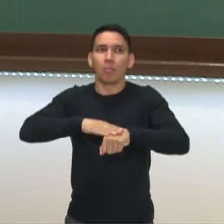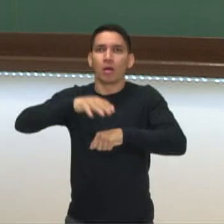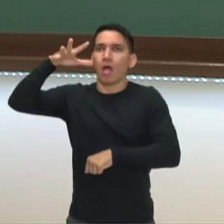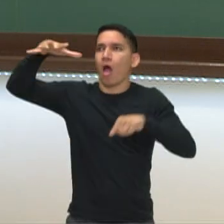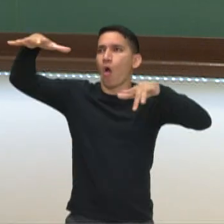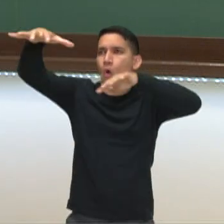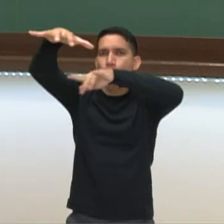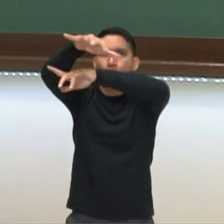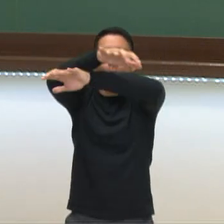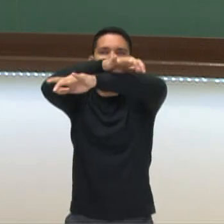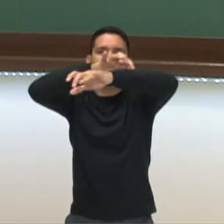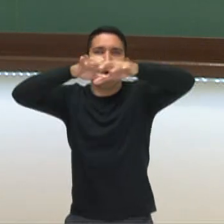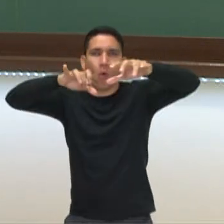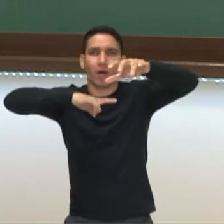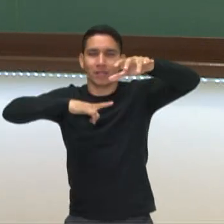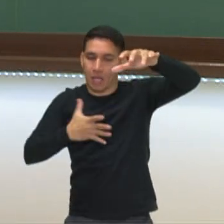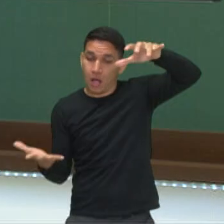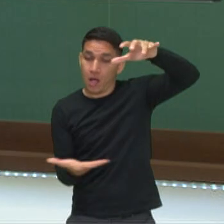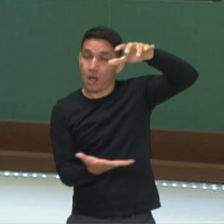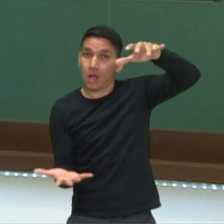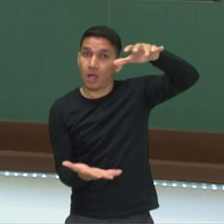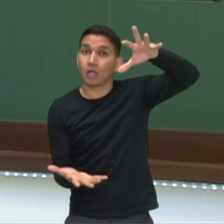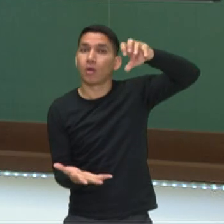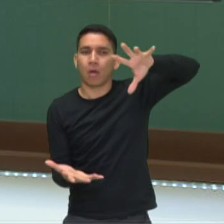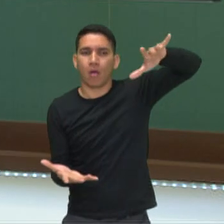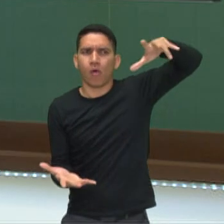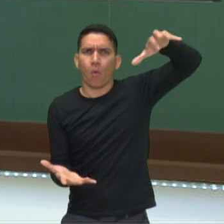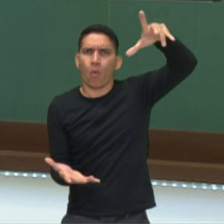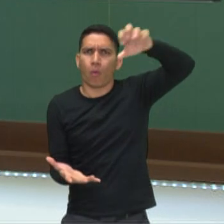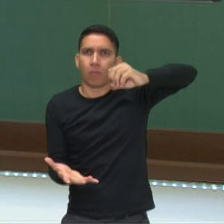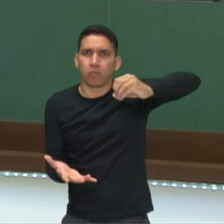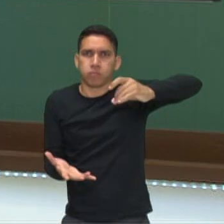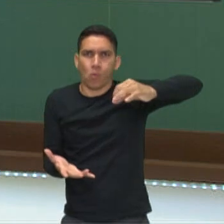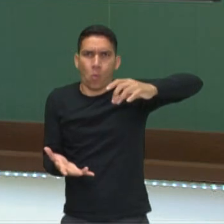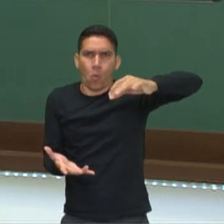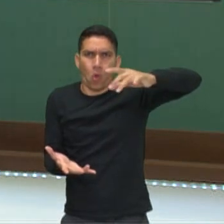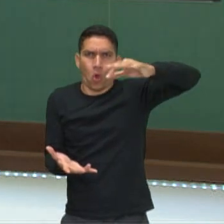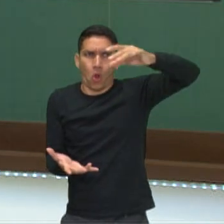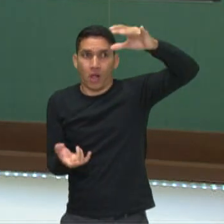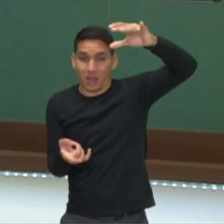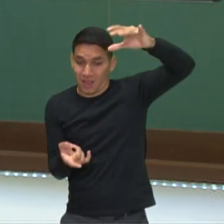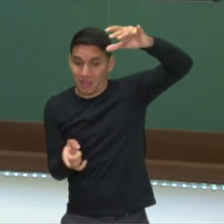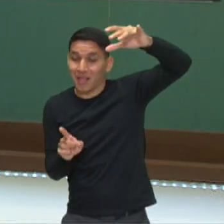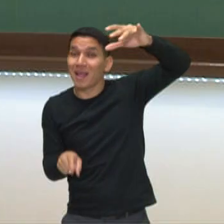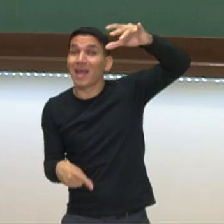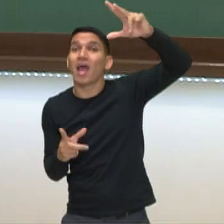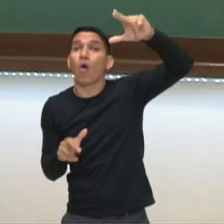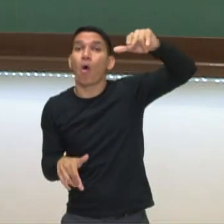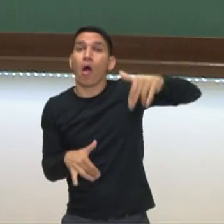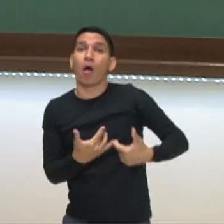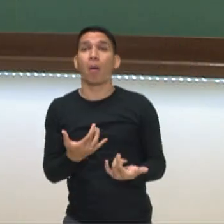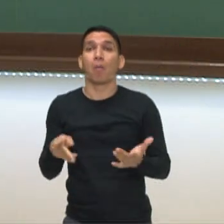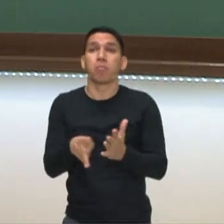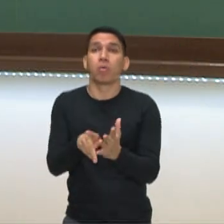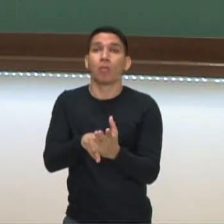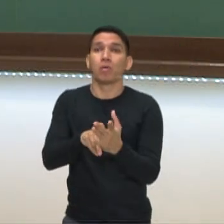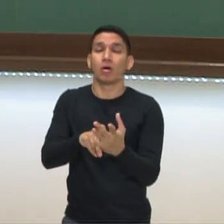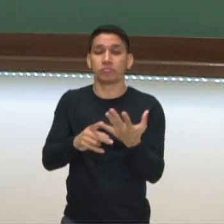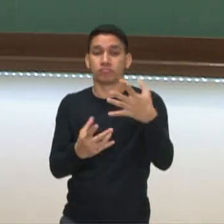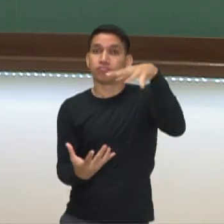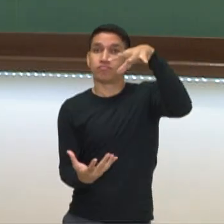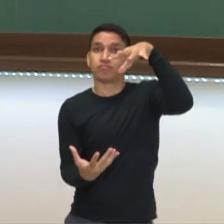nuvem aqui e tem o chão, a nuvem vai carregando. Isso aqui é igual um capacitor, gente. Tem uma capacitância a